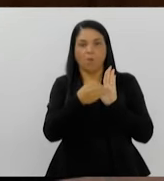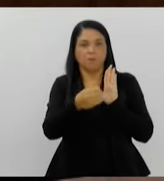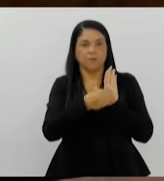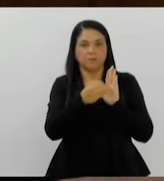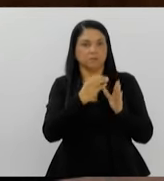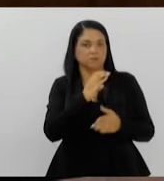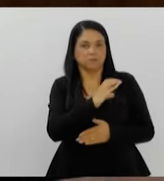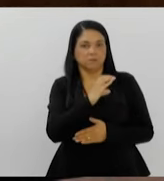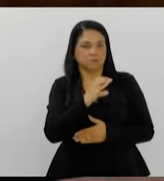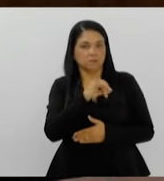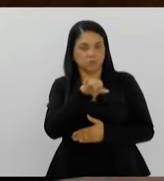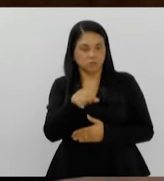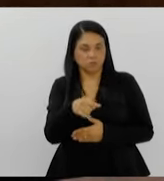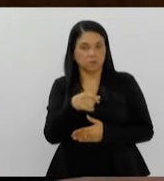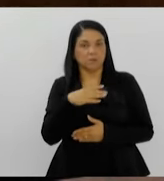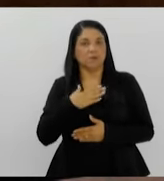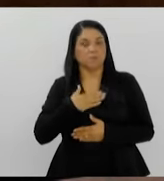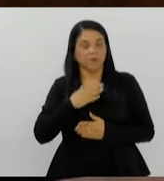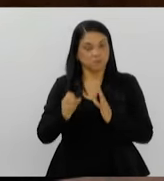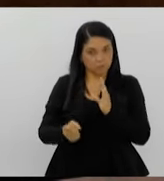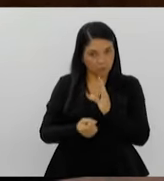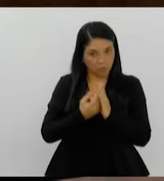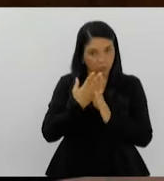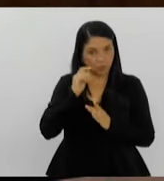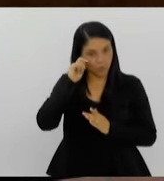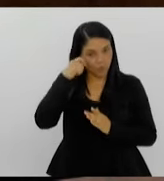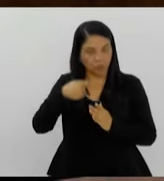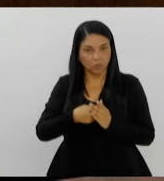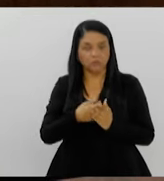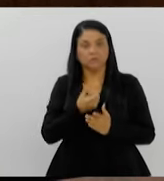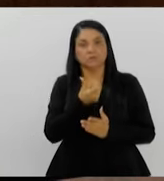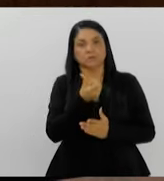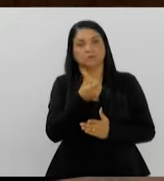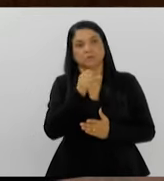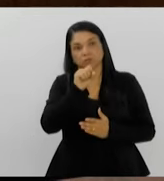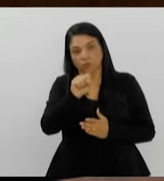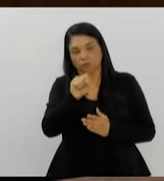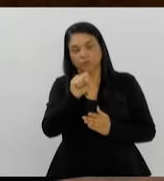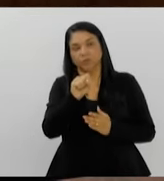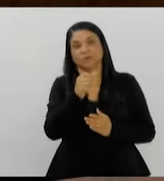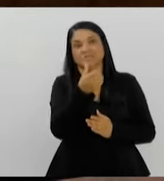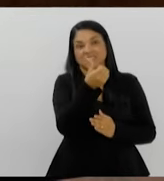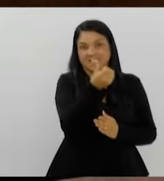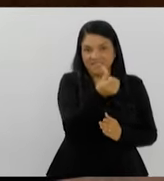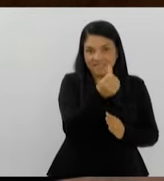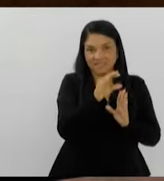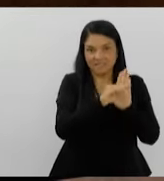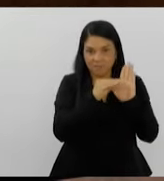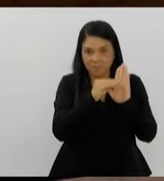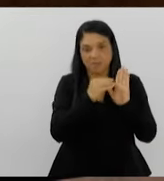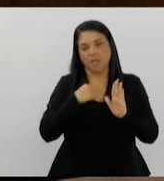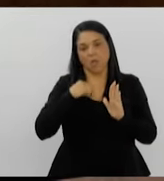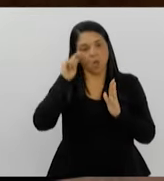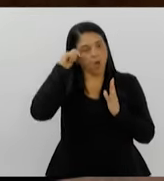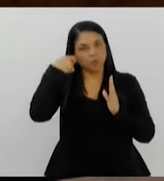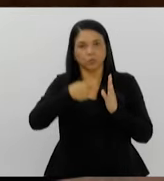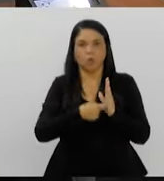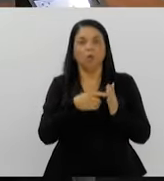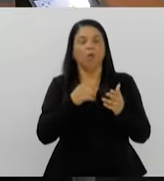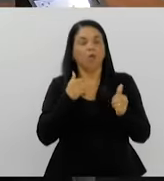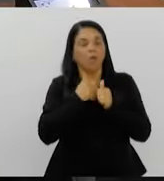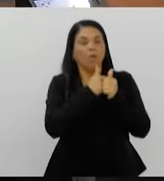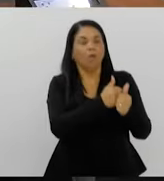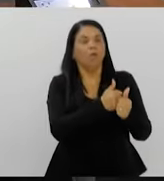ccj apesar de ter sido autor de das oit de seis emendas então se eu posso dar o parecer eu tô acompanhando a